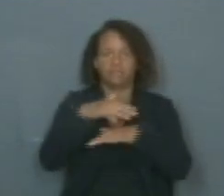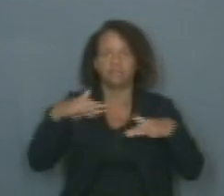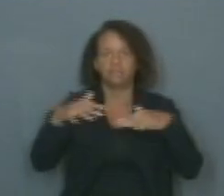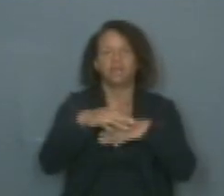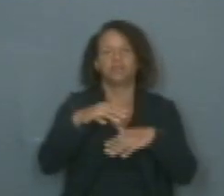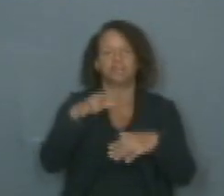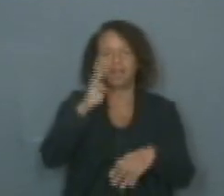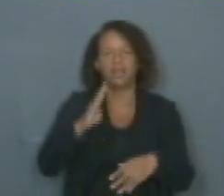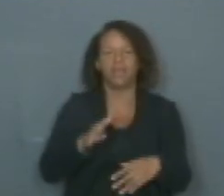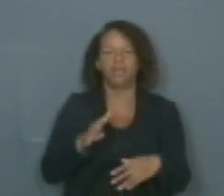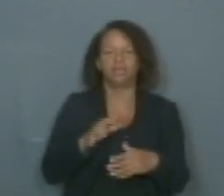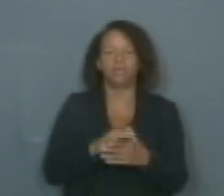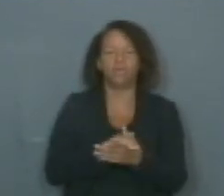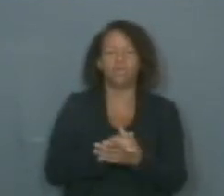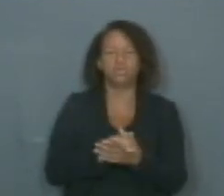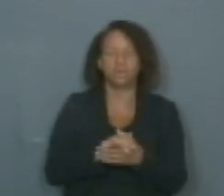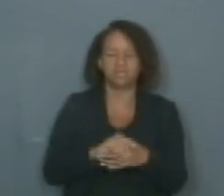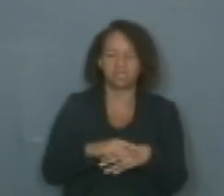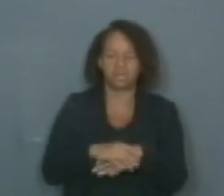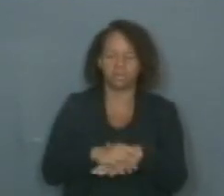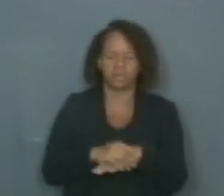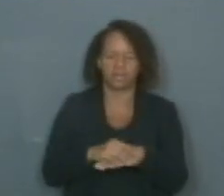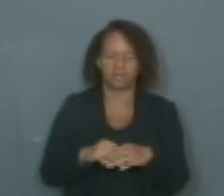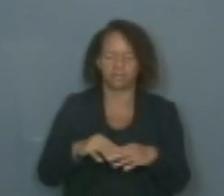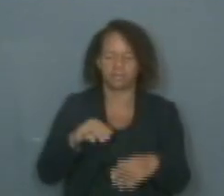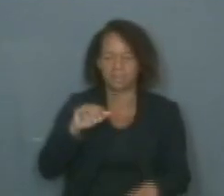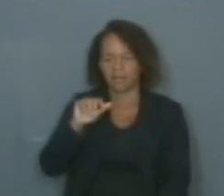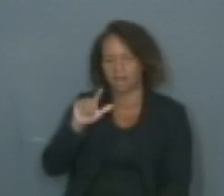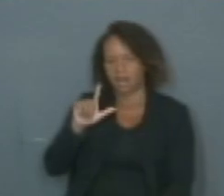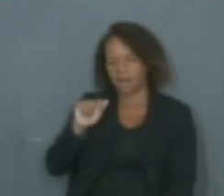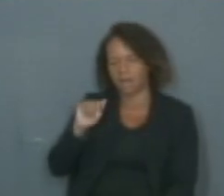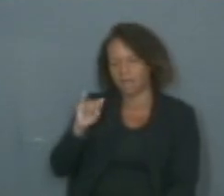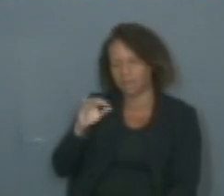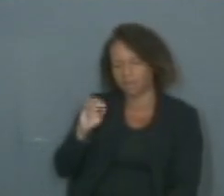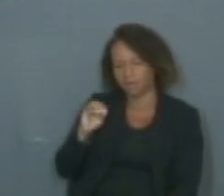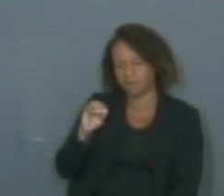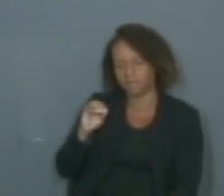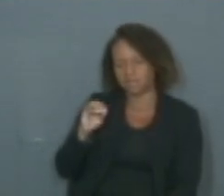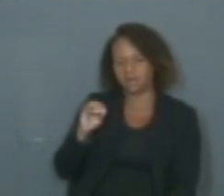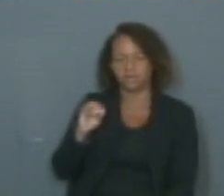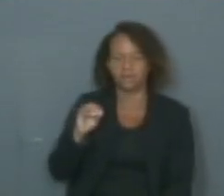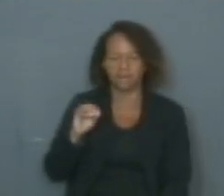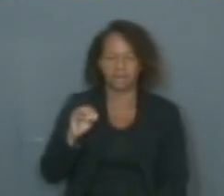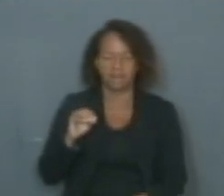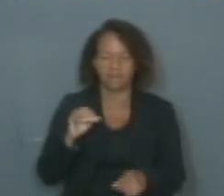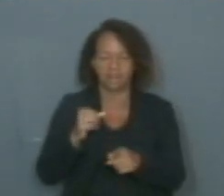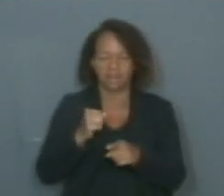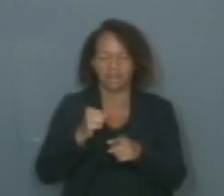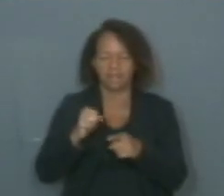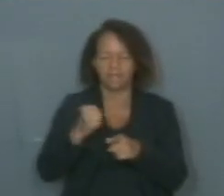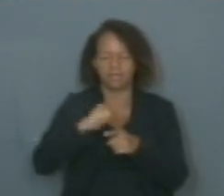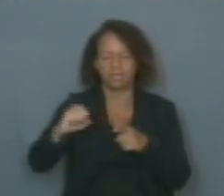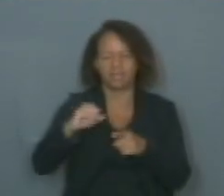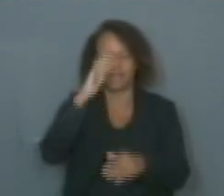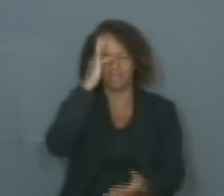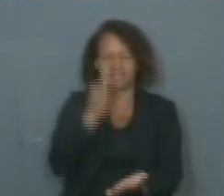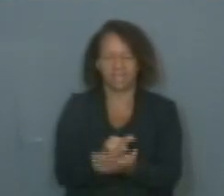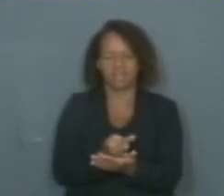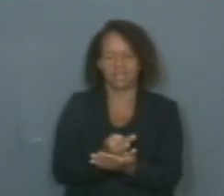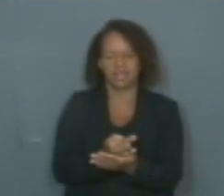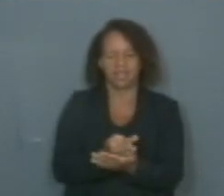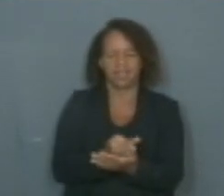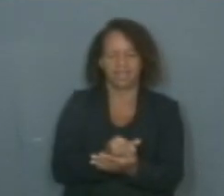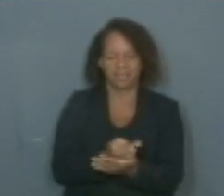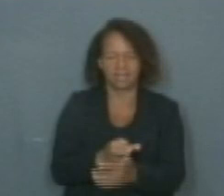Brasil Laico, que de laico não tem nada. Ele só está ali para ofender a fé cristã e ele busca a laicidade